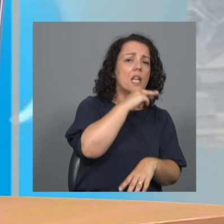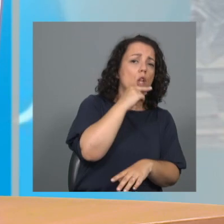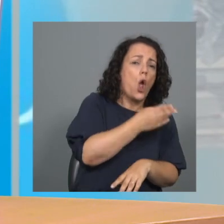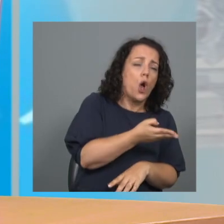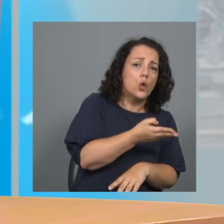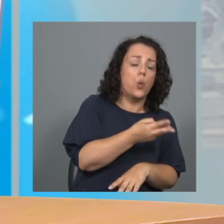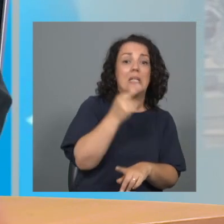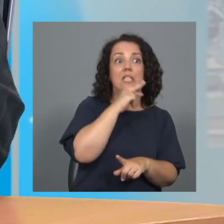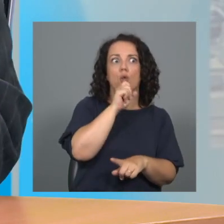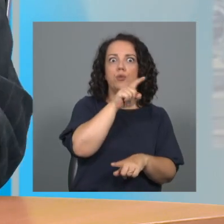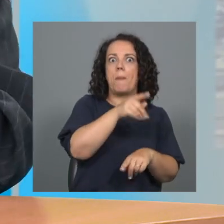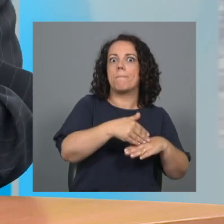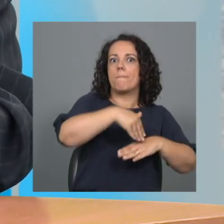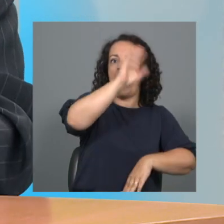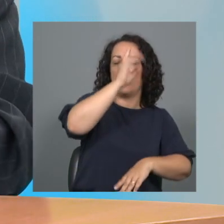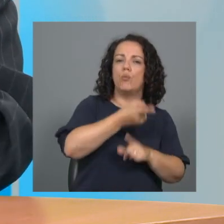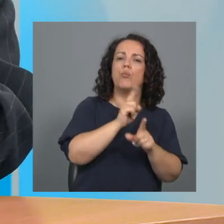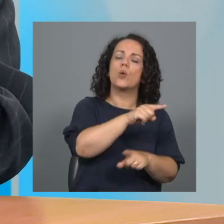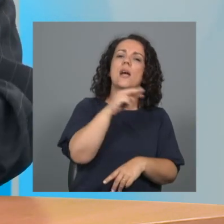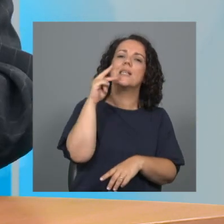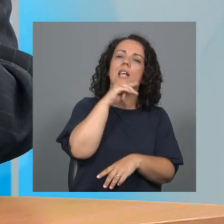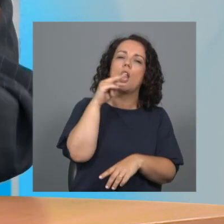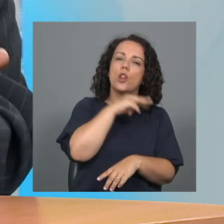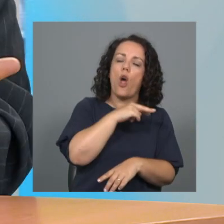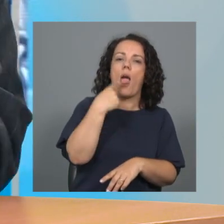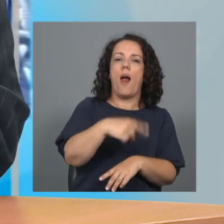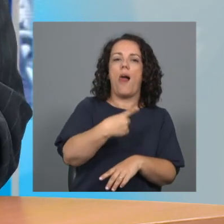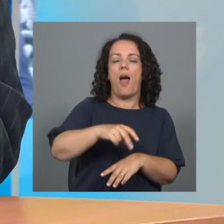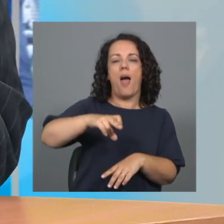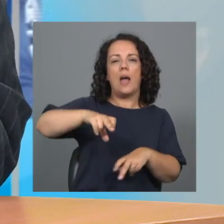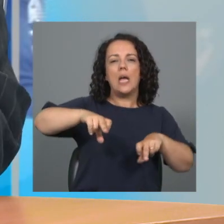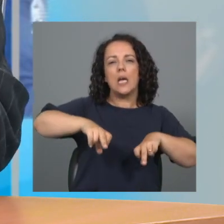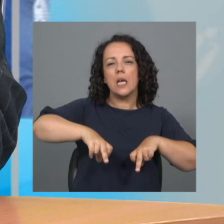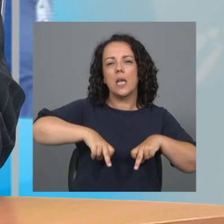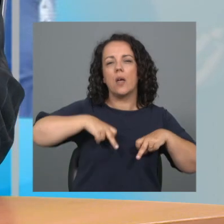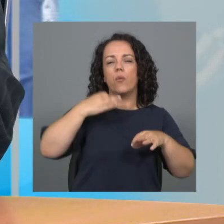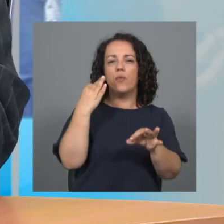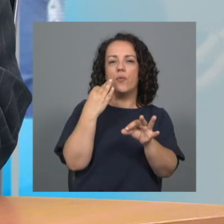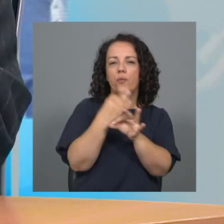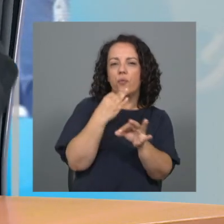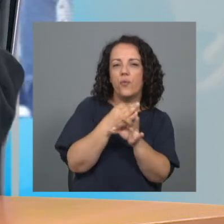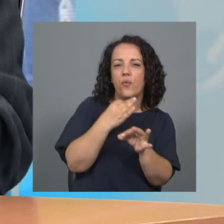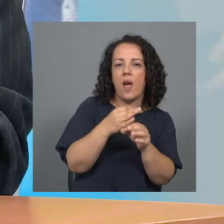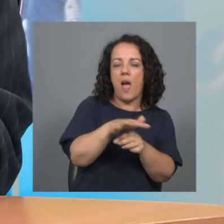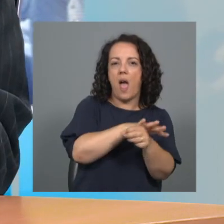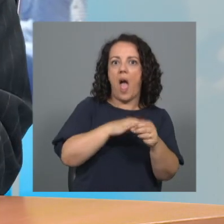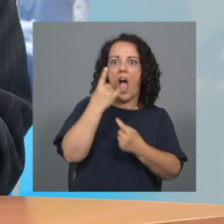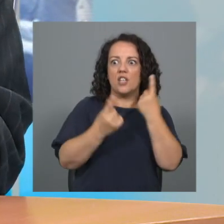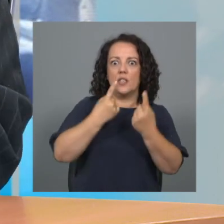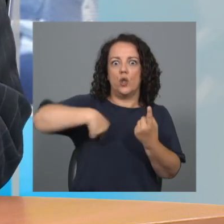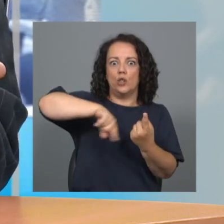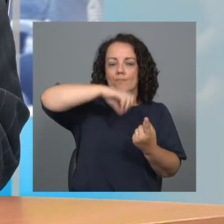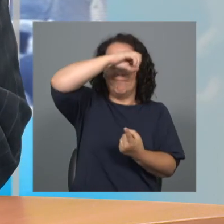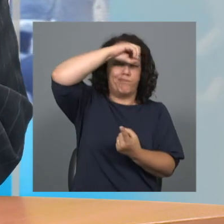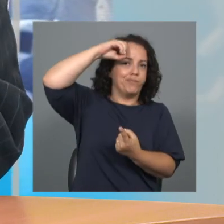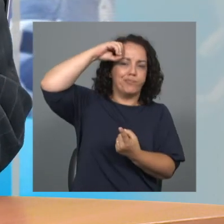António mais, não é? Porque em Santo António há uma riqueza folclórica muito mais, que às vezes nem sabemos sequer, porque quando